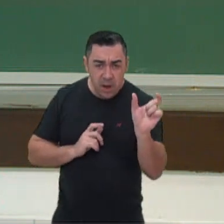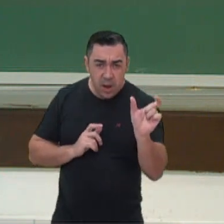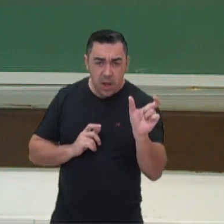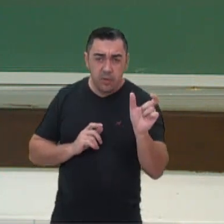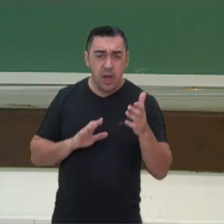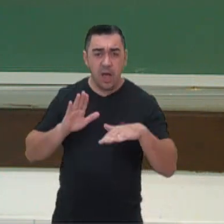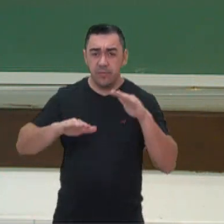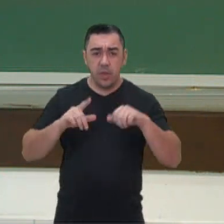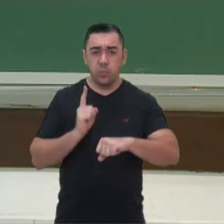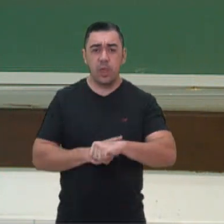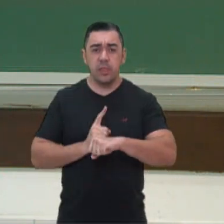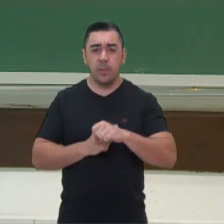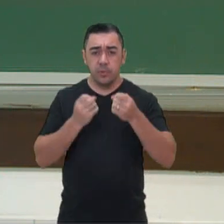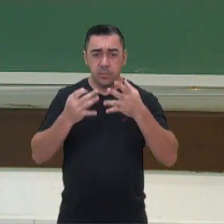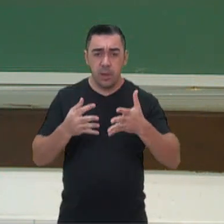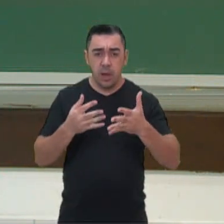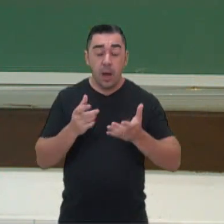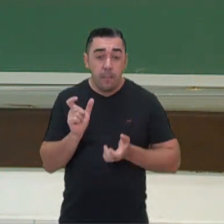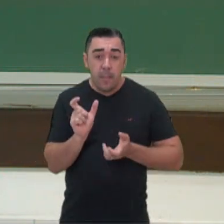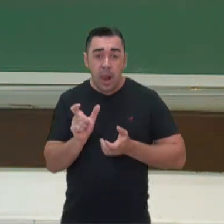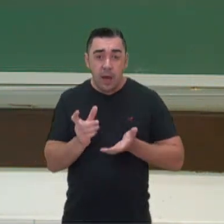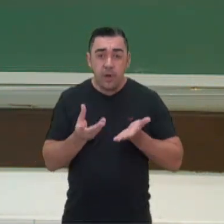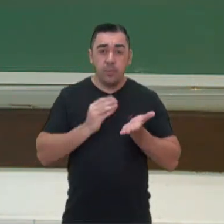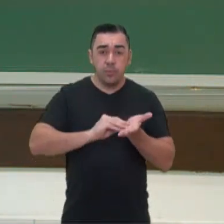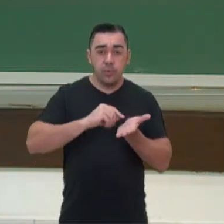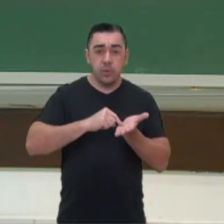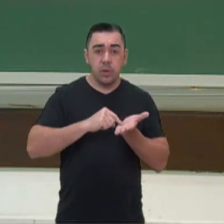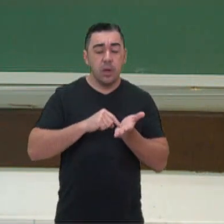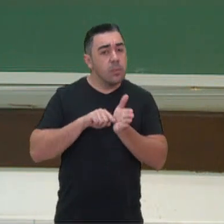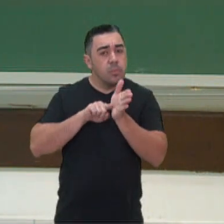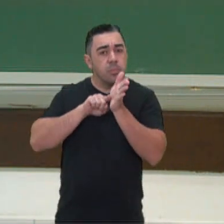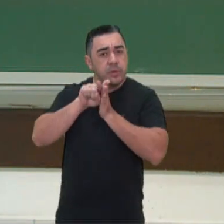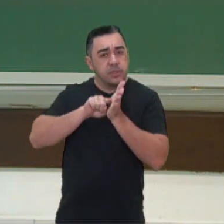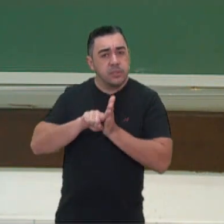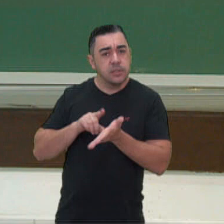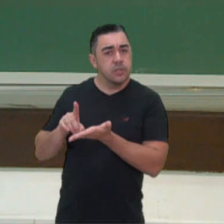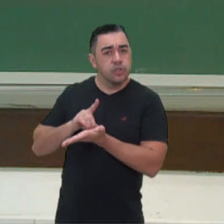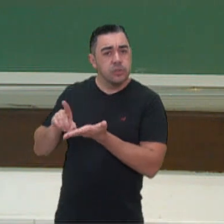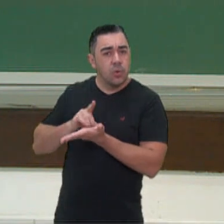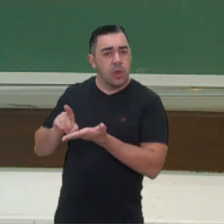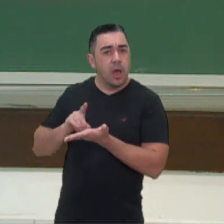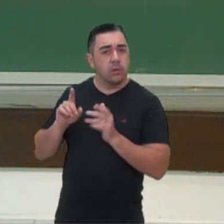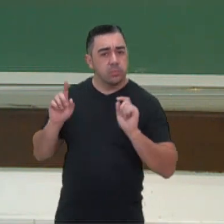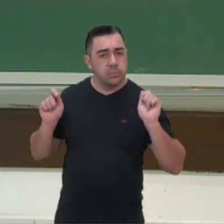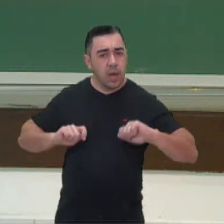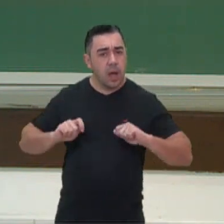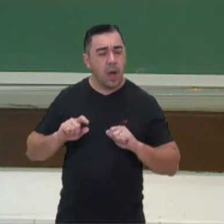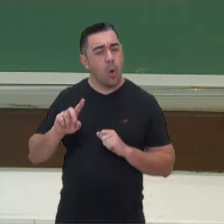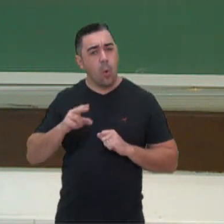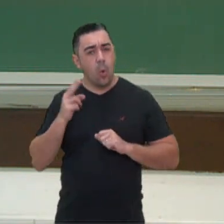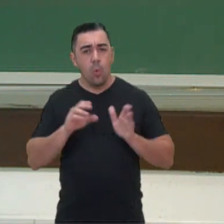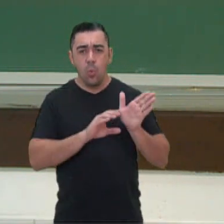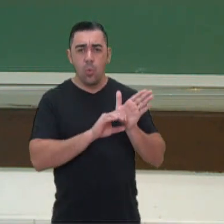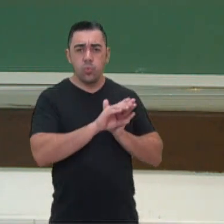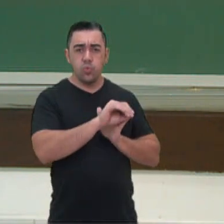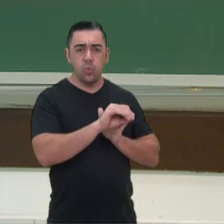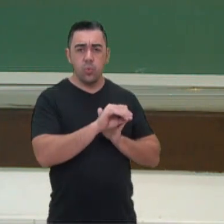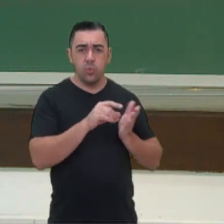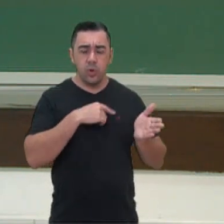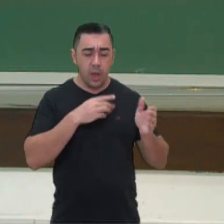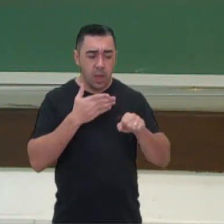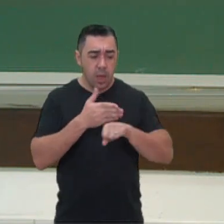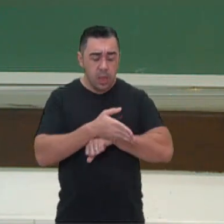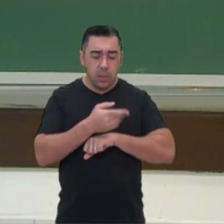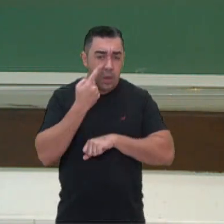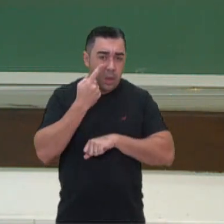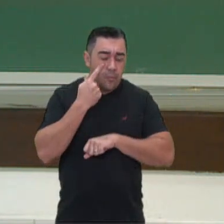dá tempo da gente explicar, anote-a no seu caderno e procure no dicionário. Dá uma gugada, eu sei que esse verbo é estranho, mas